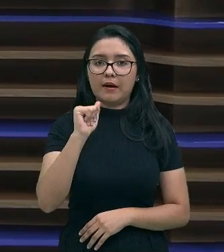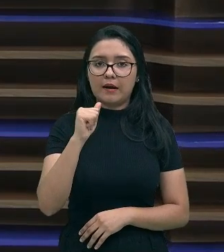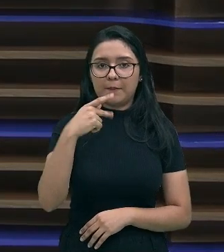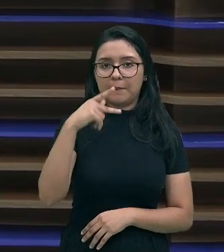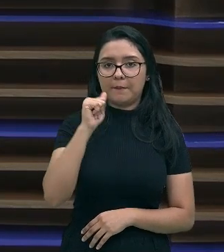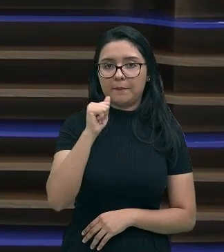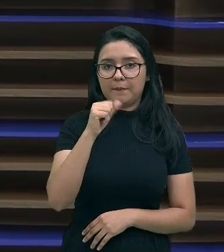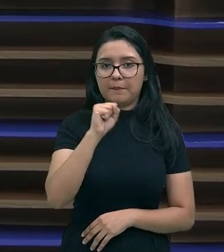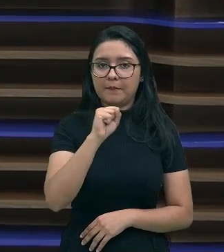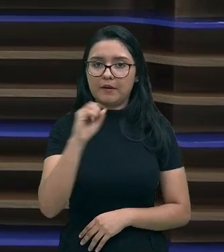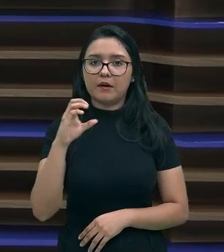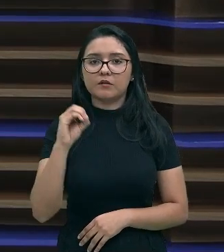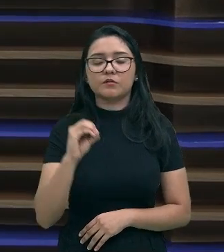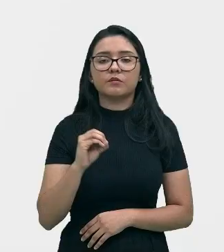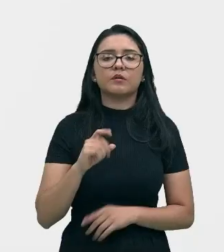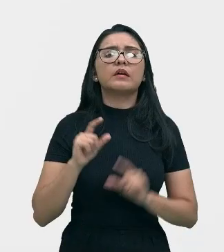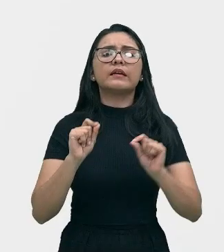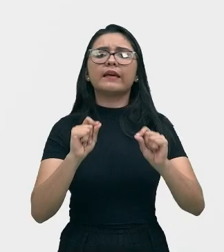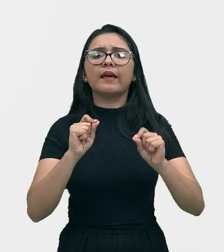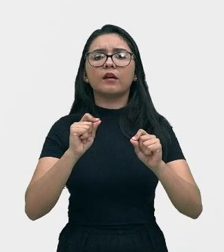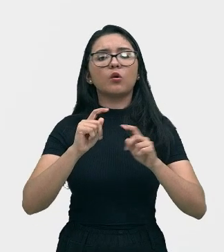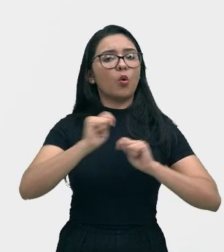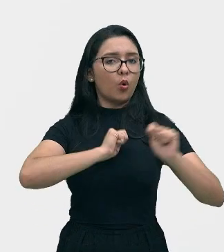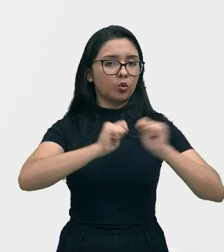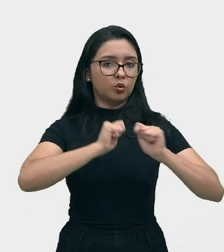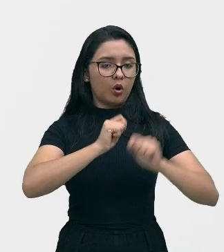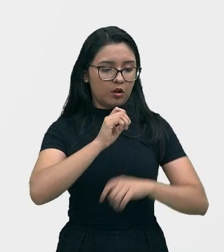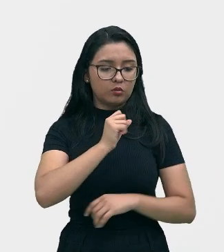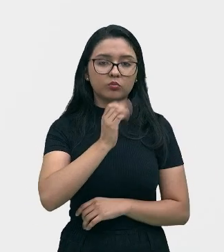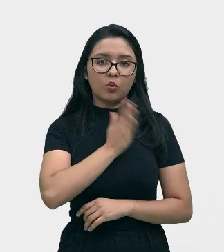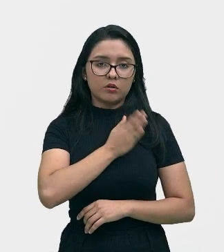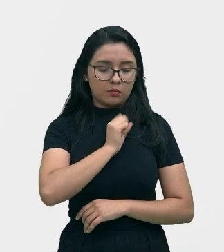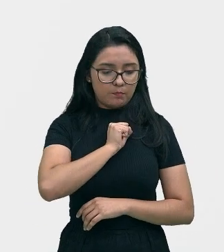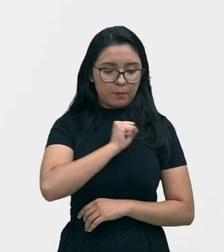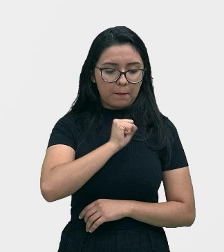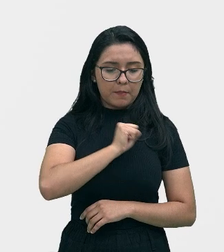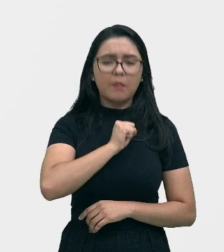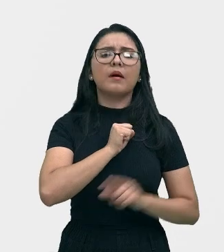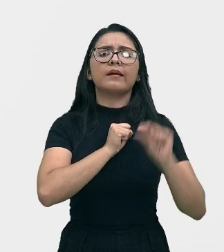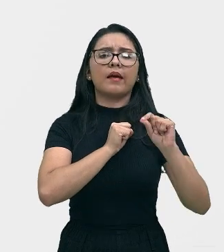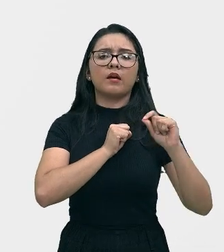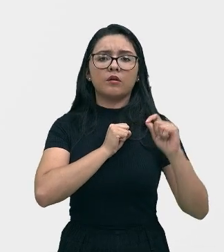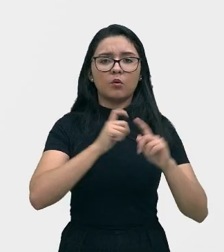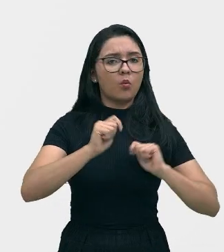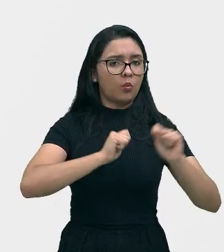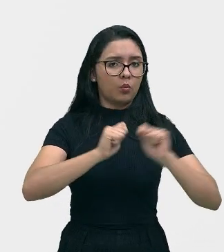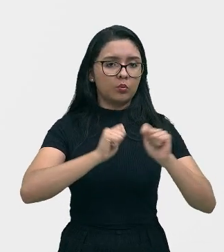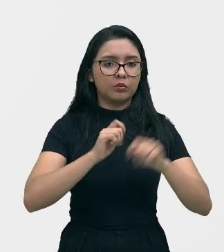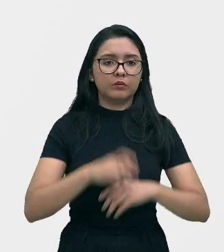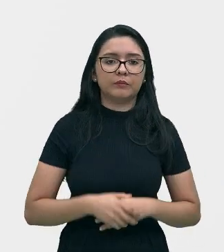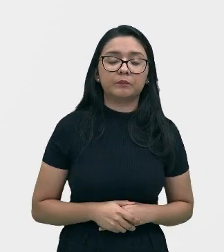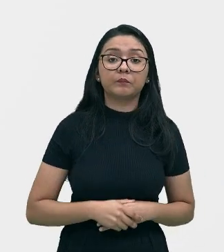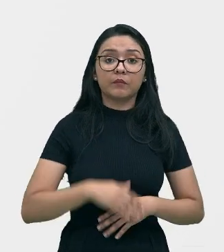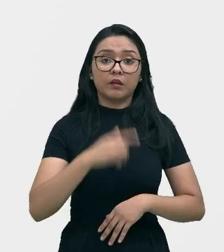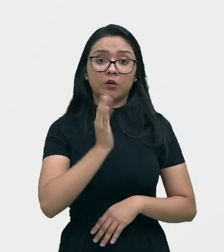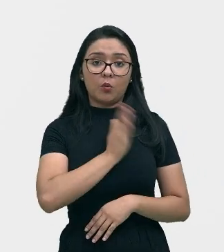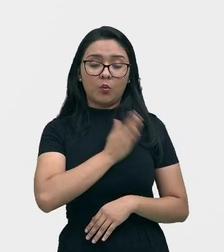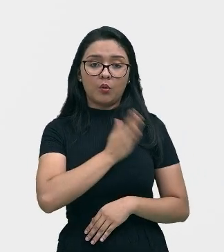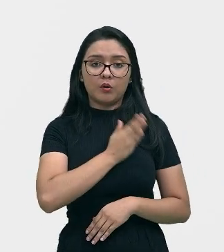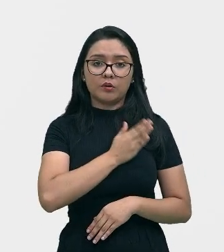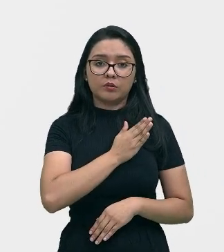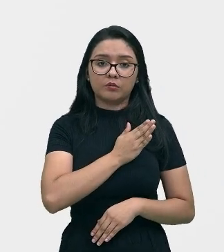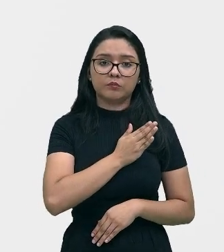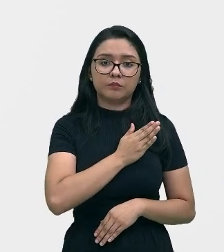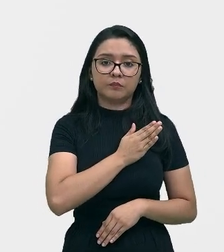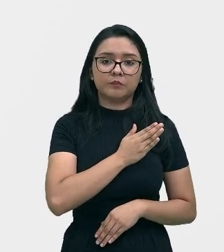atrial, né? Então, quem é que controla os batimentos cardíacos, né? Então, as paredes do coração são um